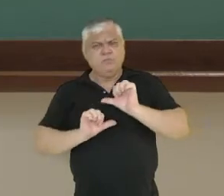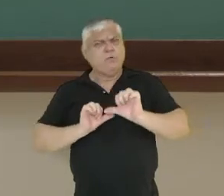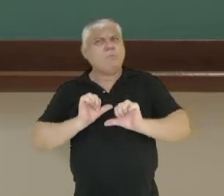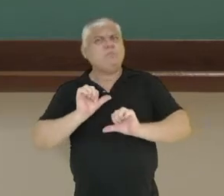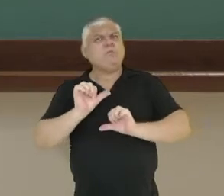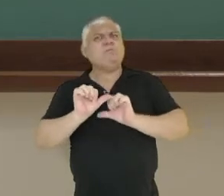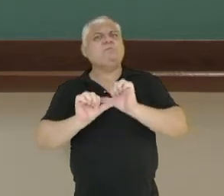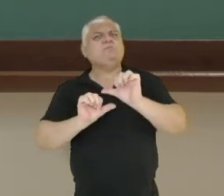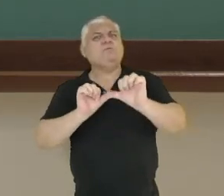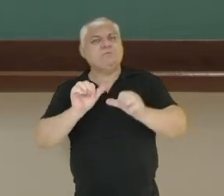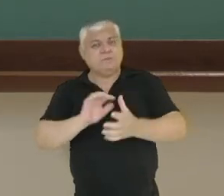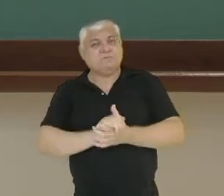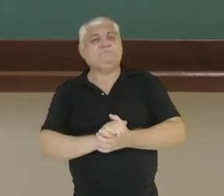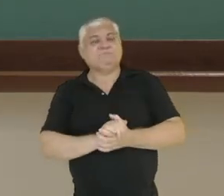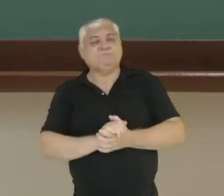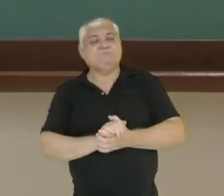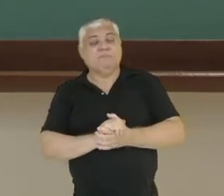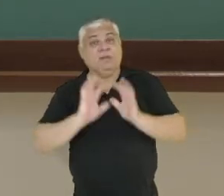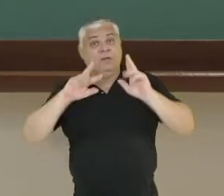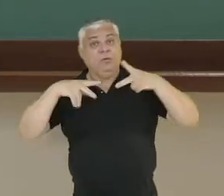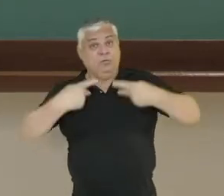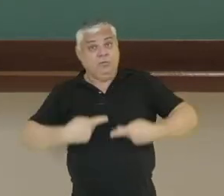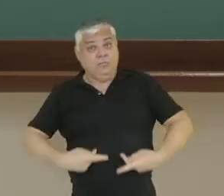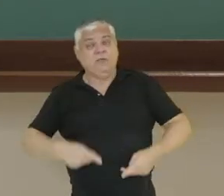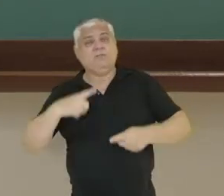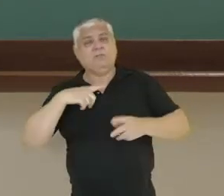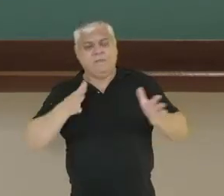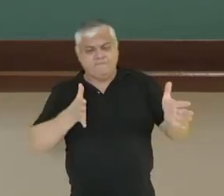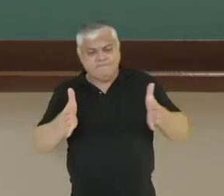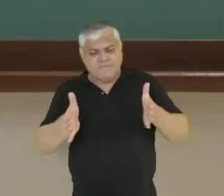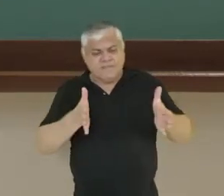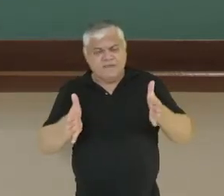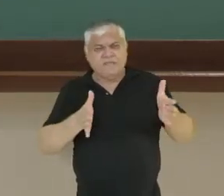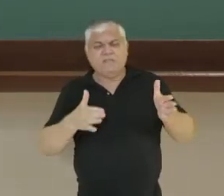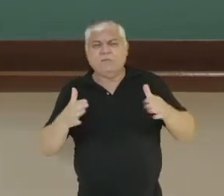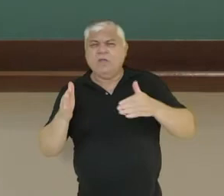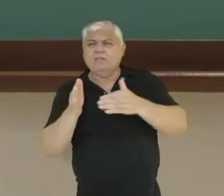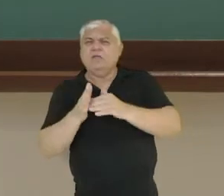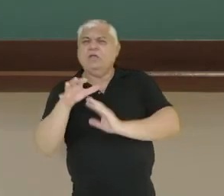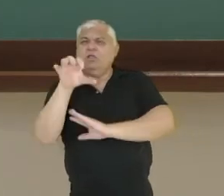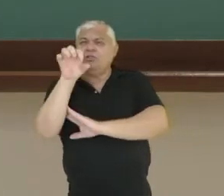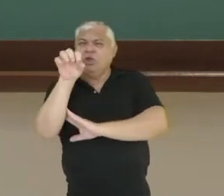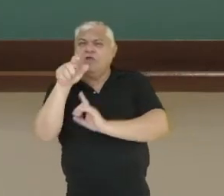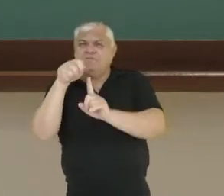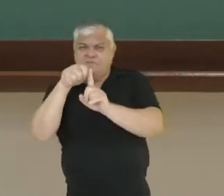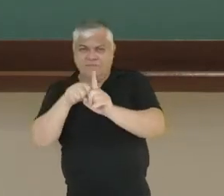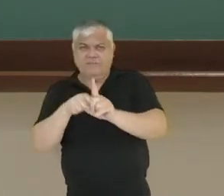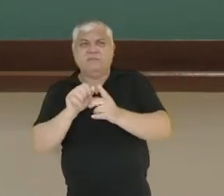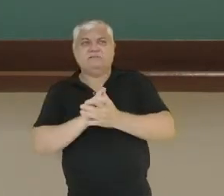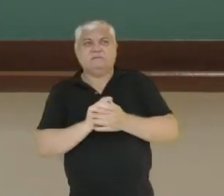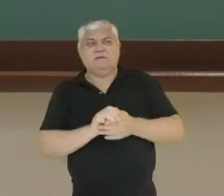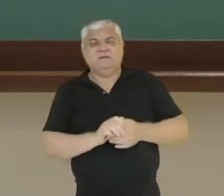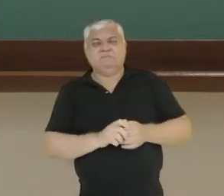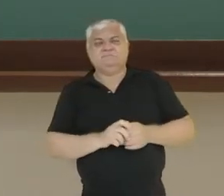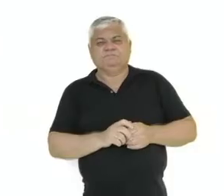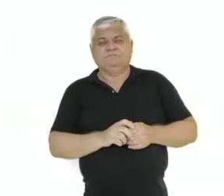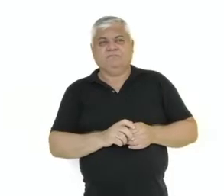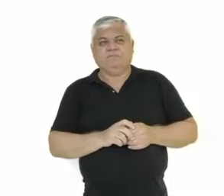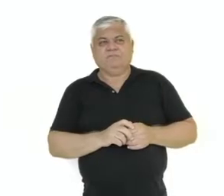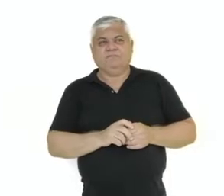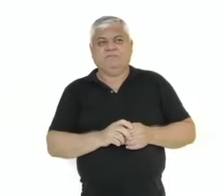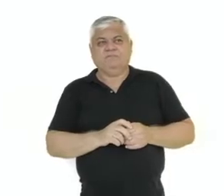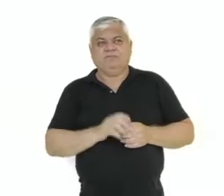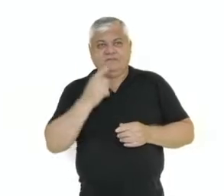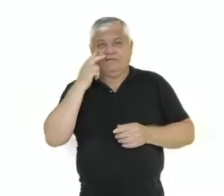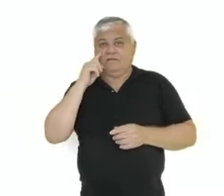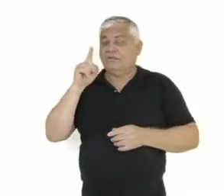tempo. Nós, humanos, temos um período gestacional de até 9 meses. Olha a diferença, olha o que vai acontecendo no corpo da mulher,